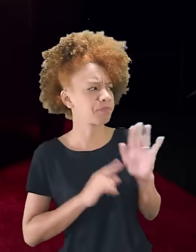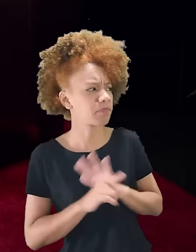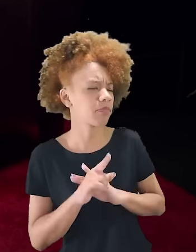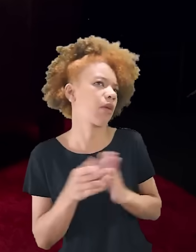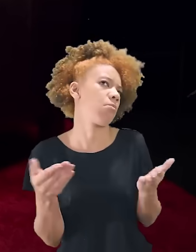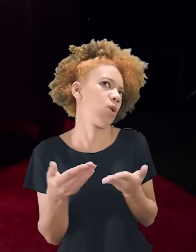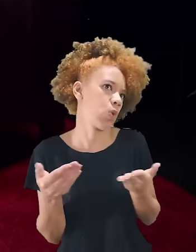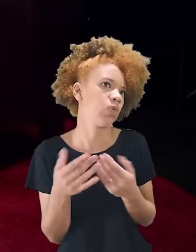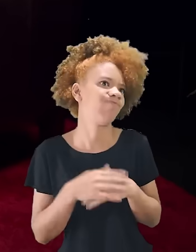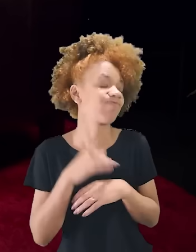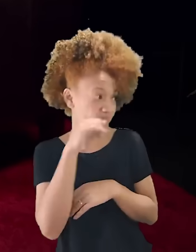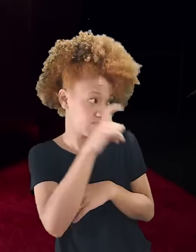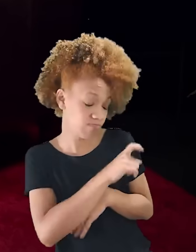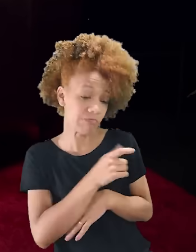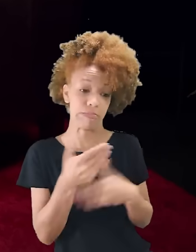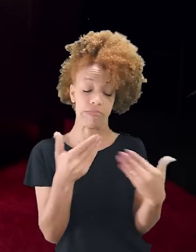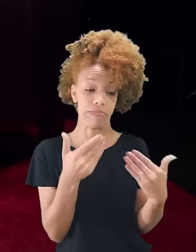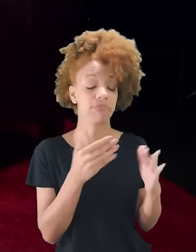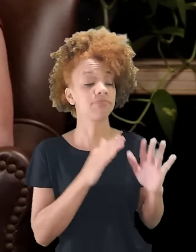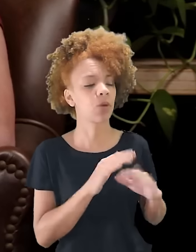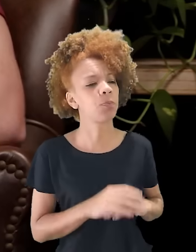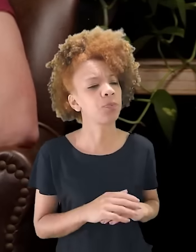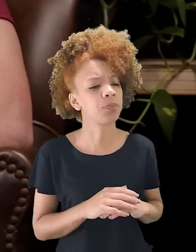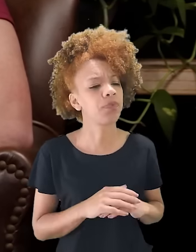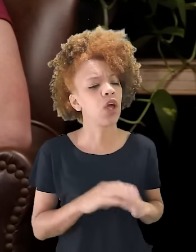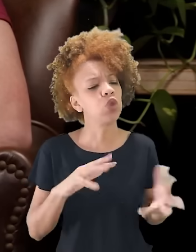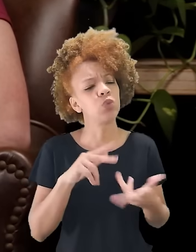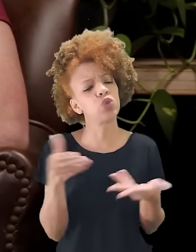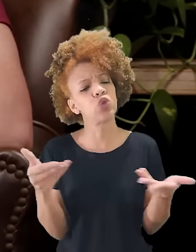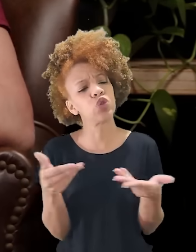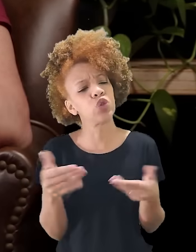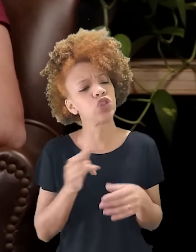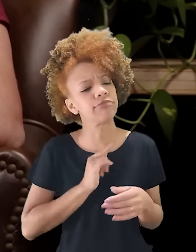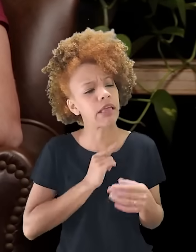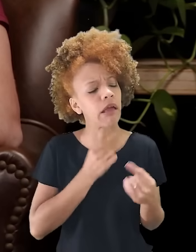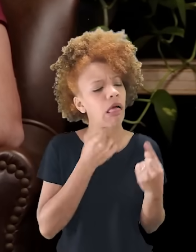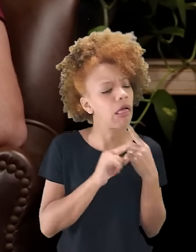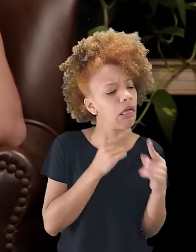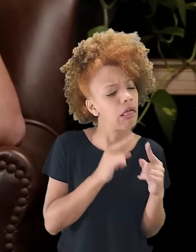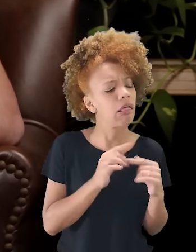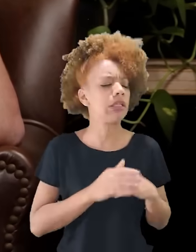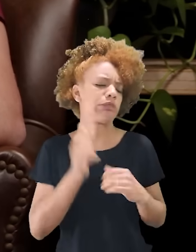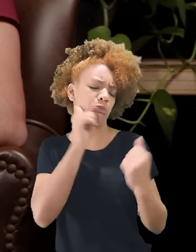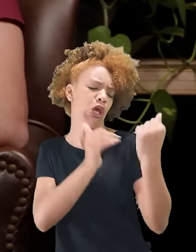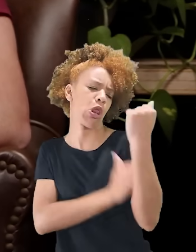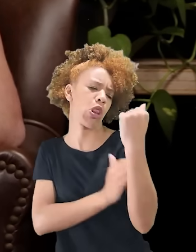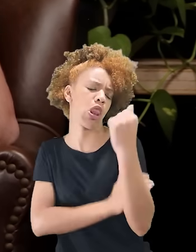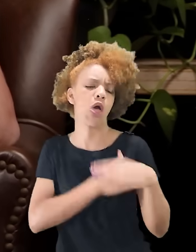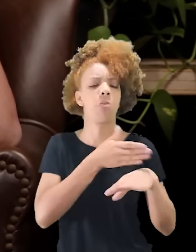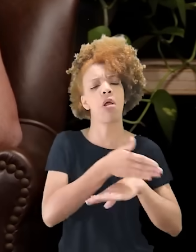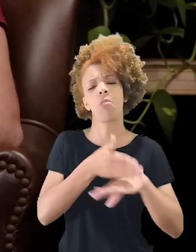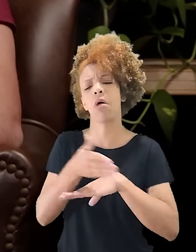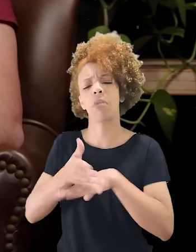pros moldes de hoje uma pergunta bem difícil e capciosa que é o seguinte no mundo de hoje onde tem o argumento da mulher ser er ada ou seja ela